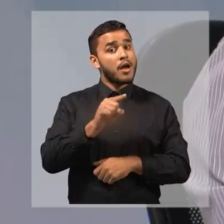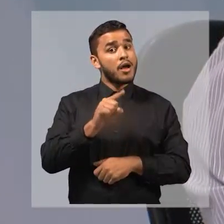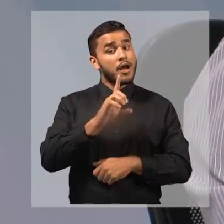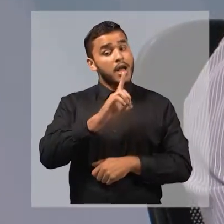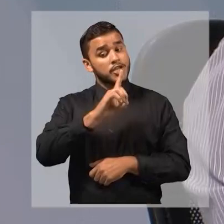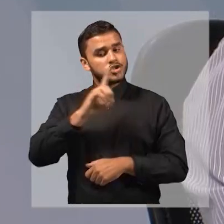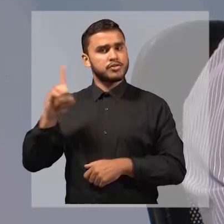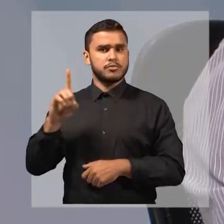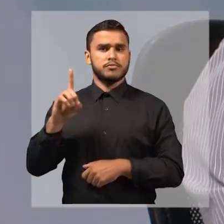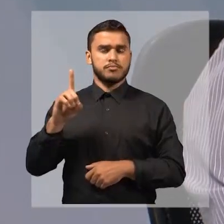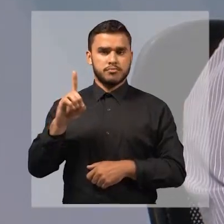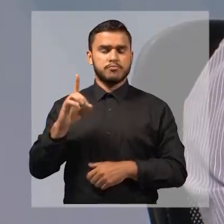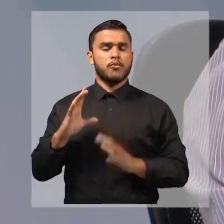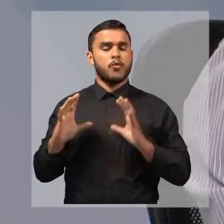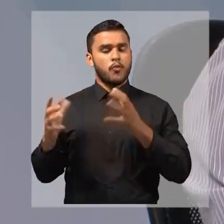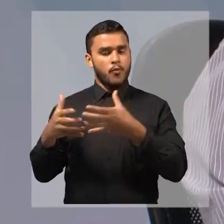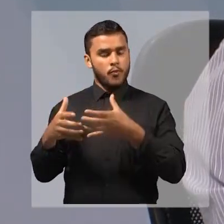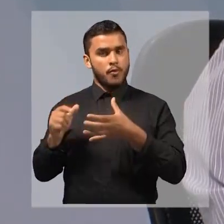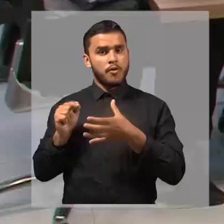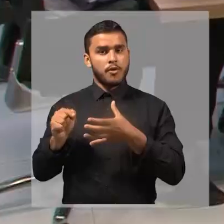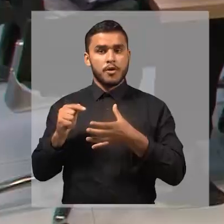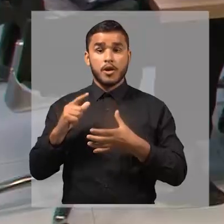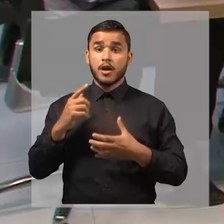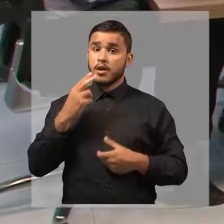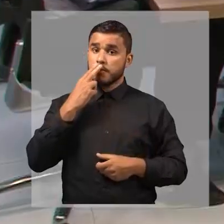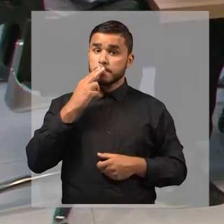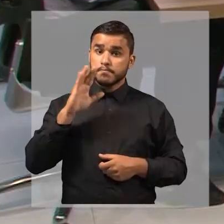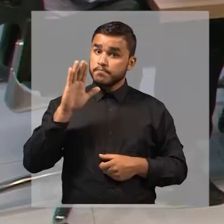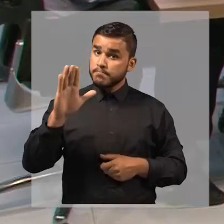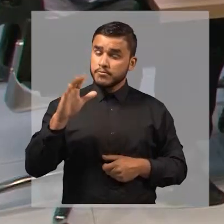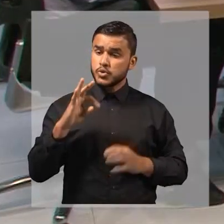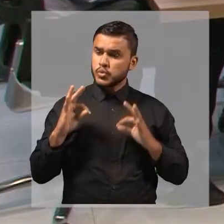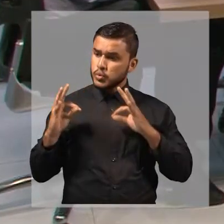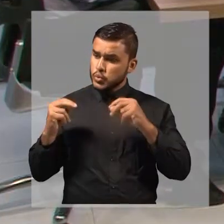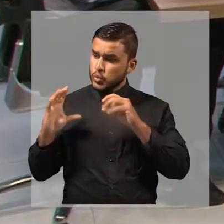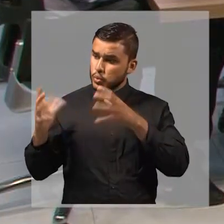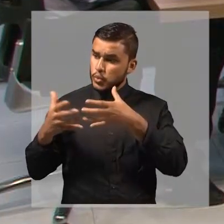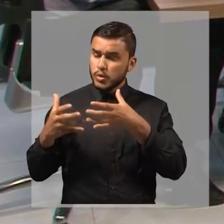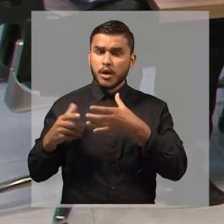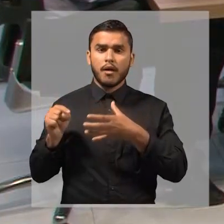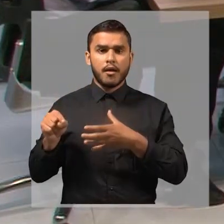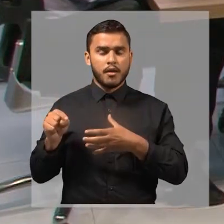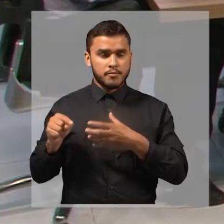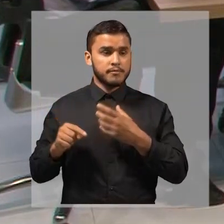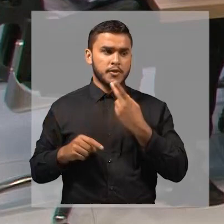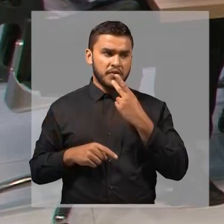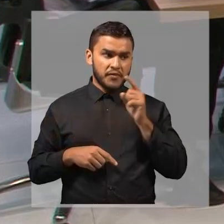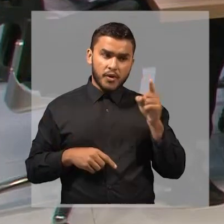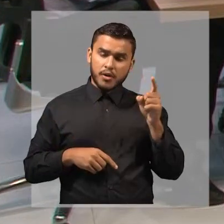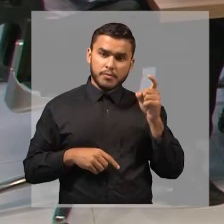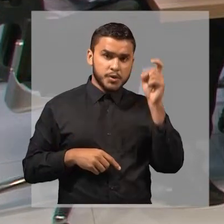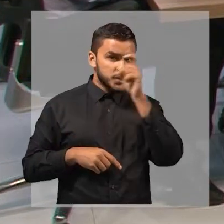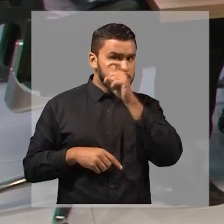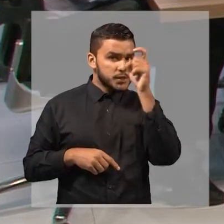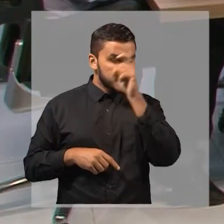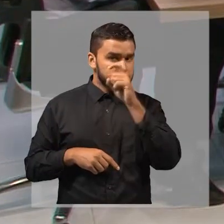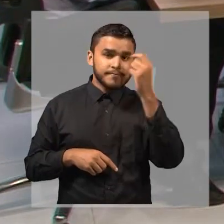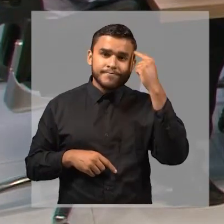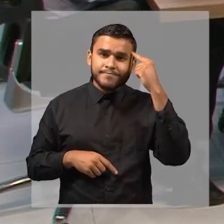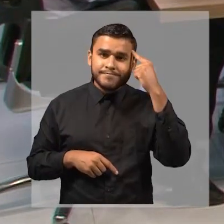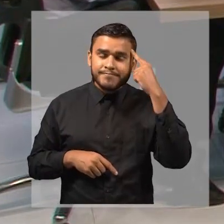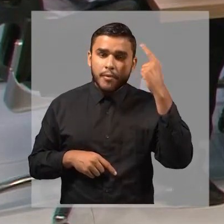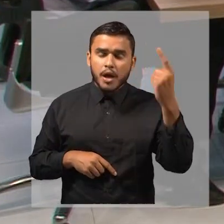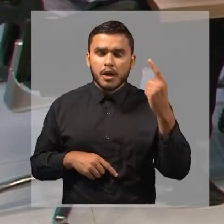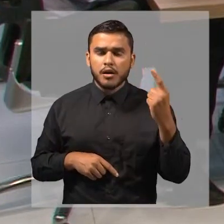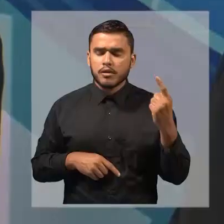foi obra da extrema-direita que incorporava o Hitler e todo o seu entorno. Desmentiu. Quer